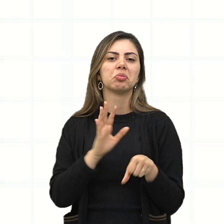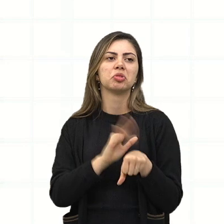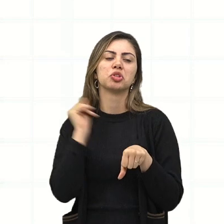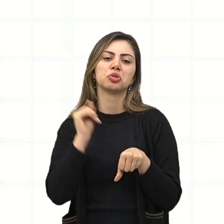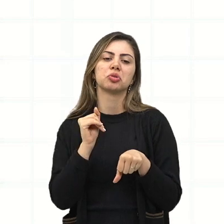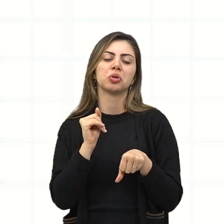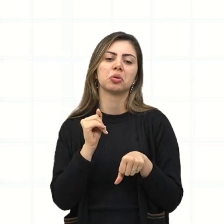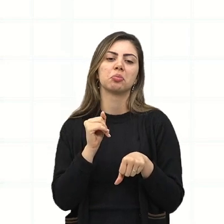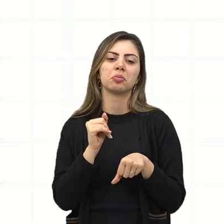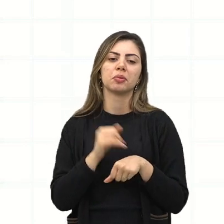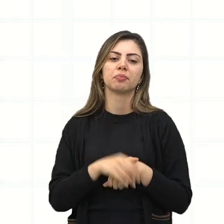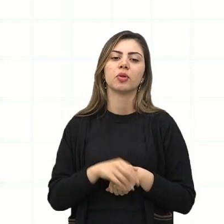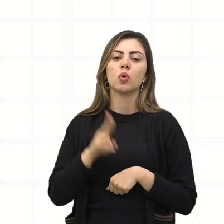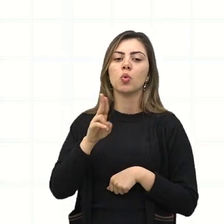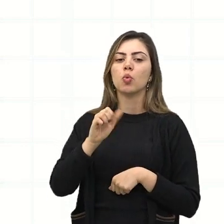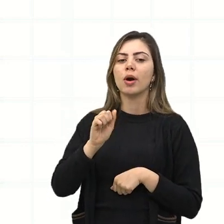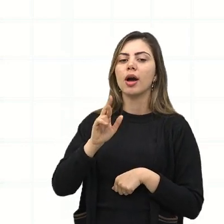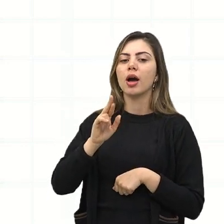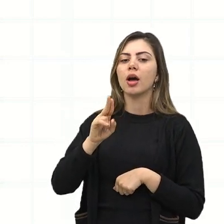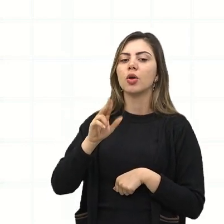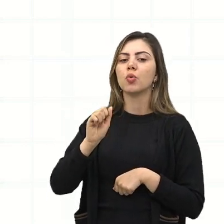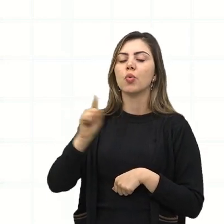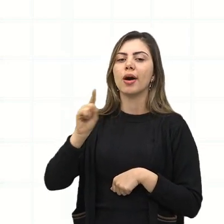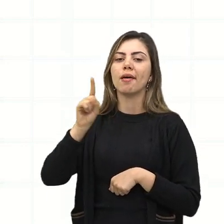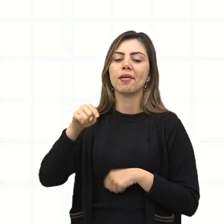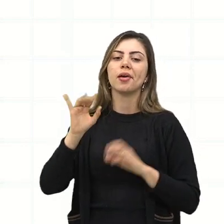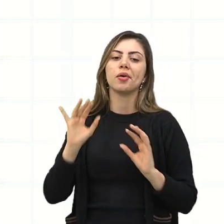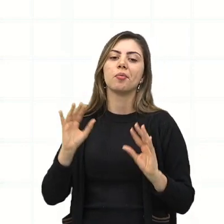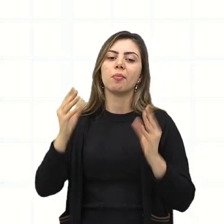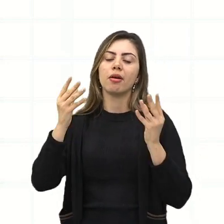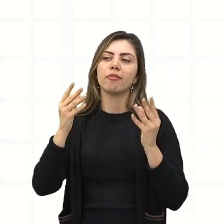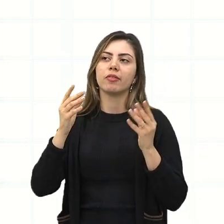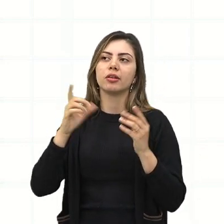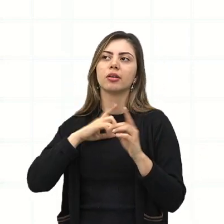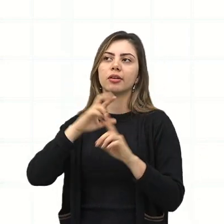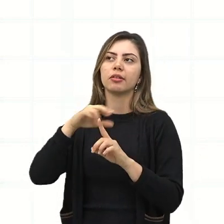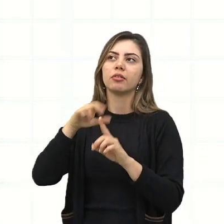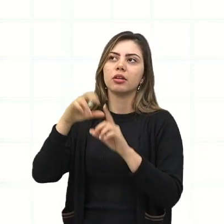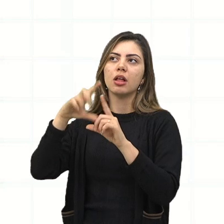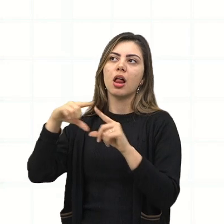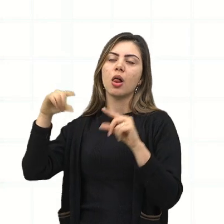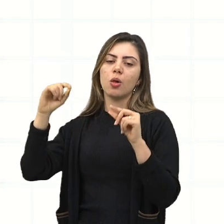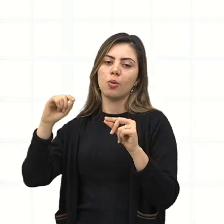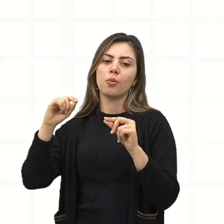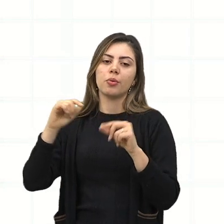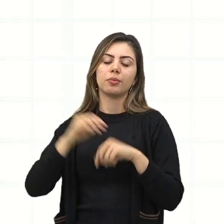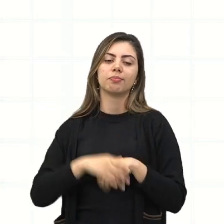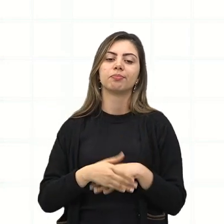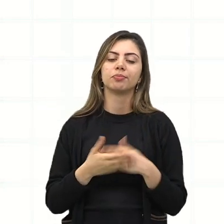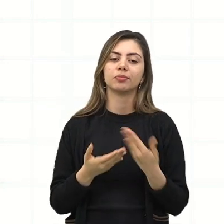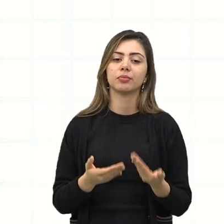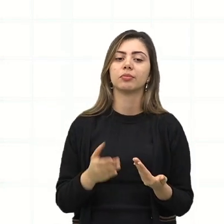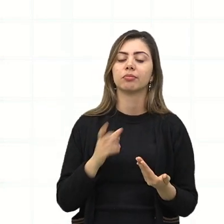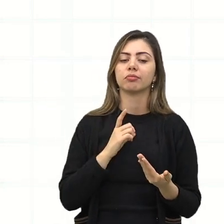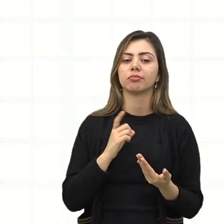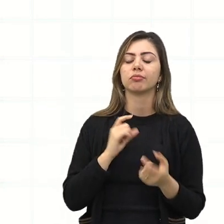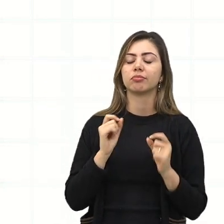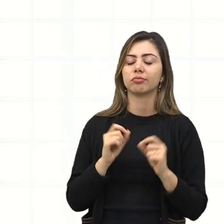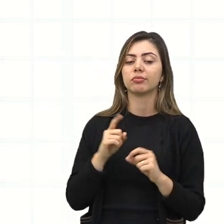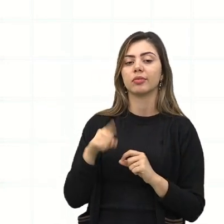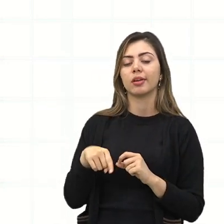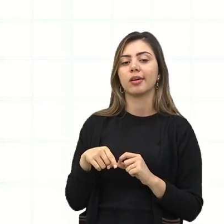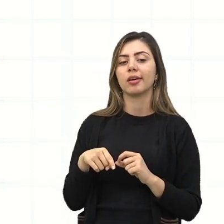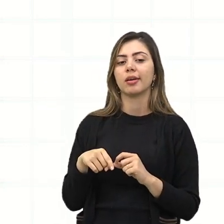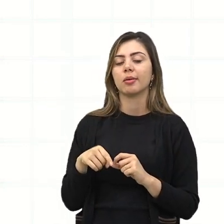Iaci, Uaruá é a festa de Iaci, ou a festa da lua, que é nesses rituais em que nós vemos, por exemplo,